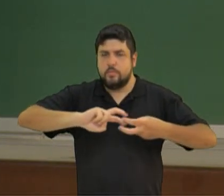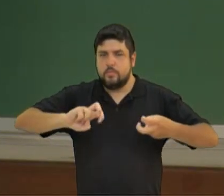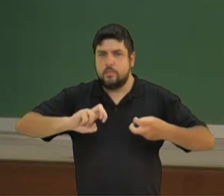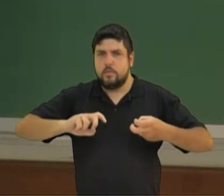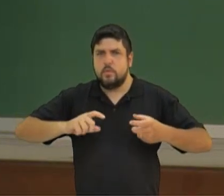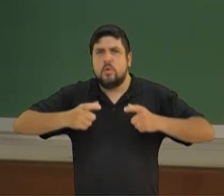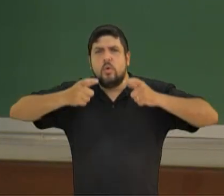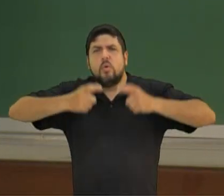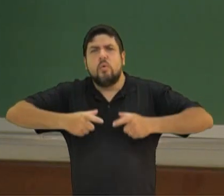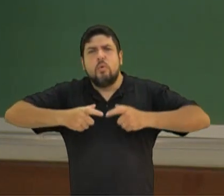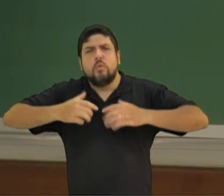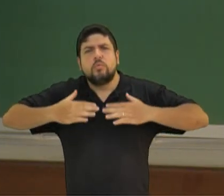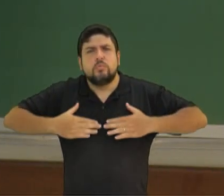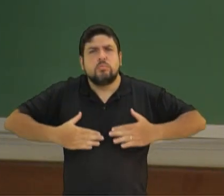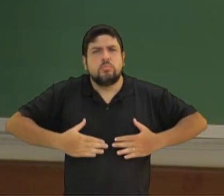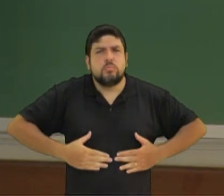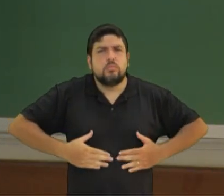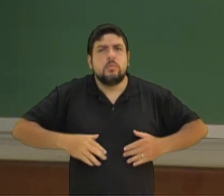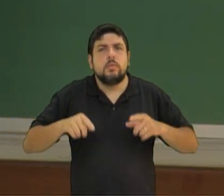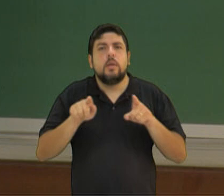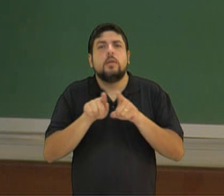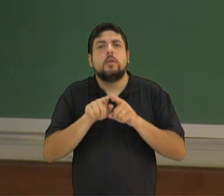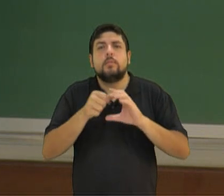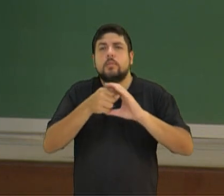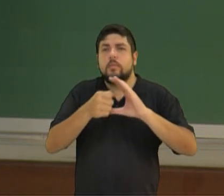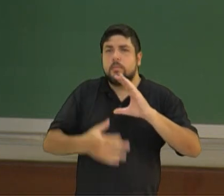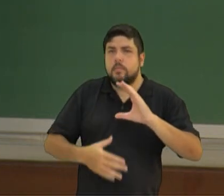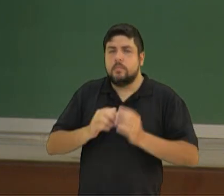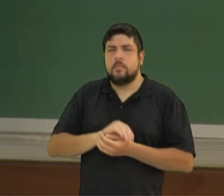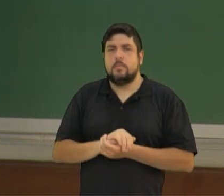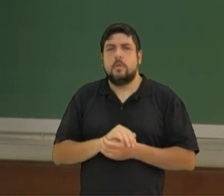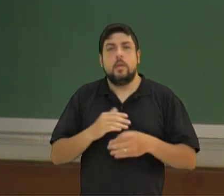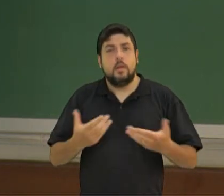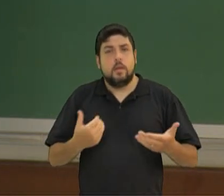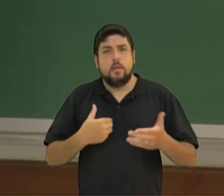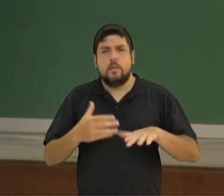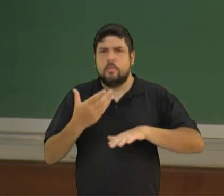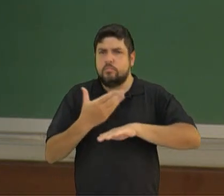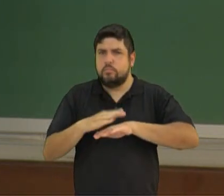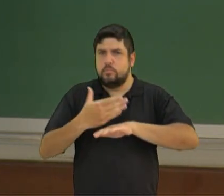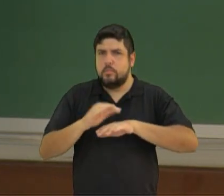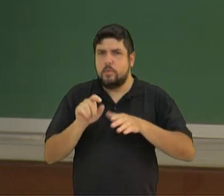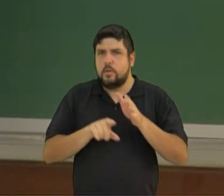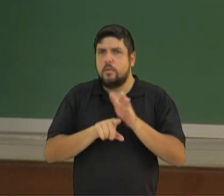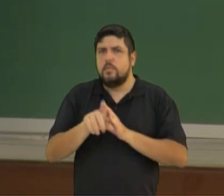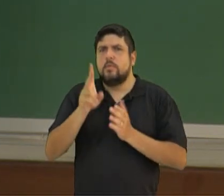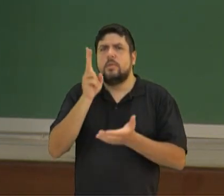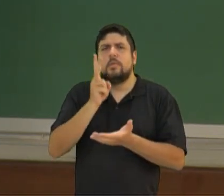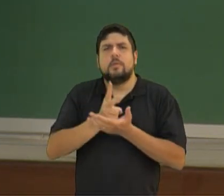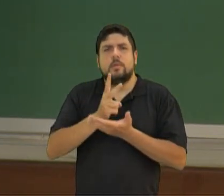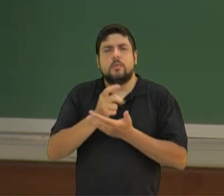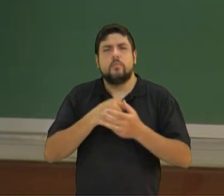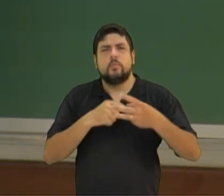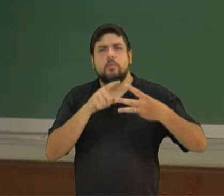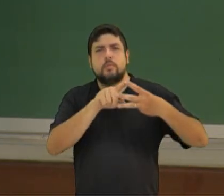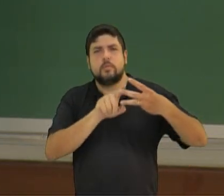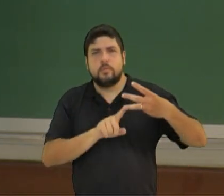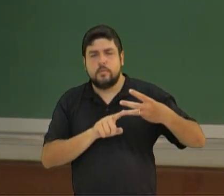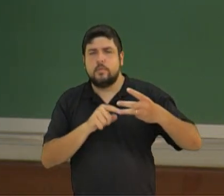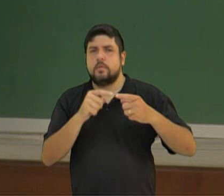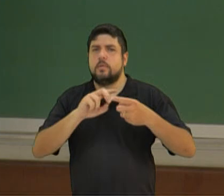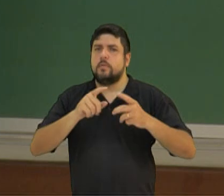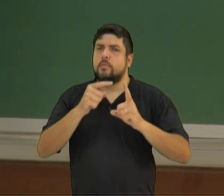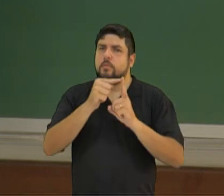ela no nosso corpo, as suas características. Por isso, essas perguntas sempre estão envolvendo os três tipos